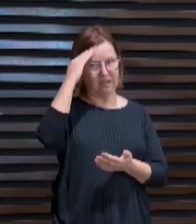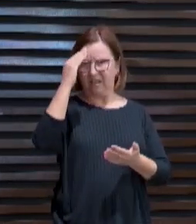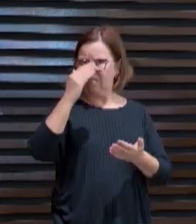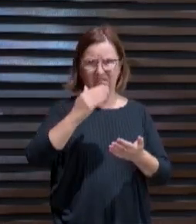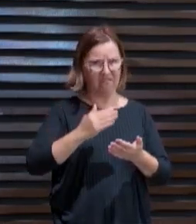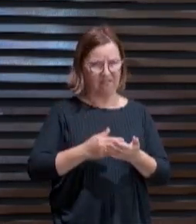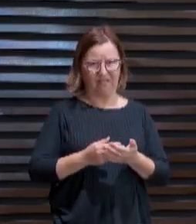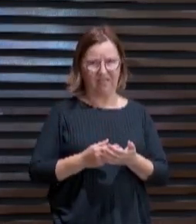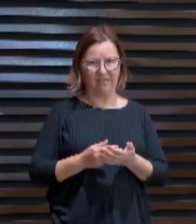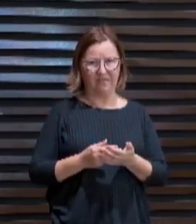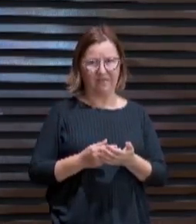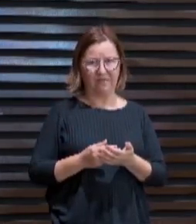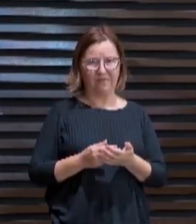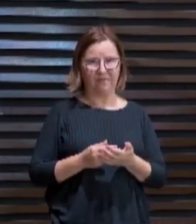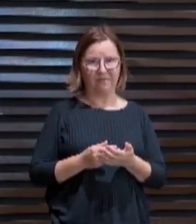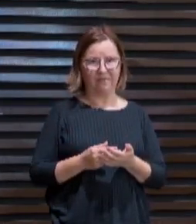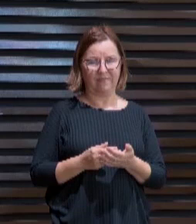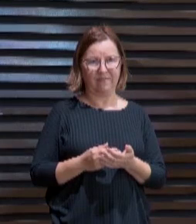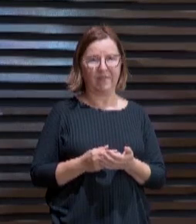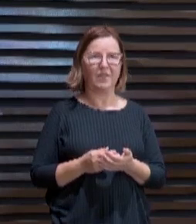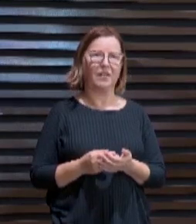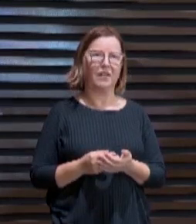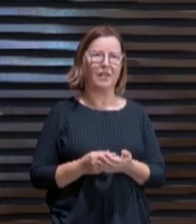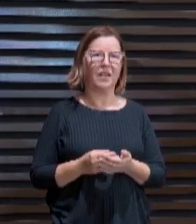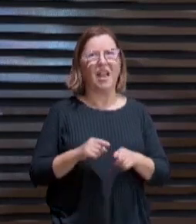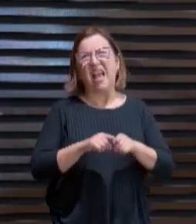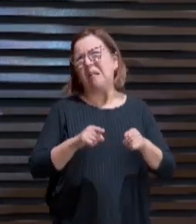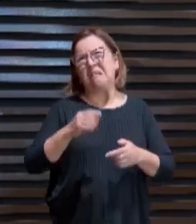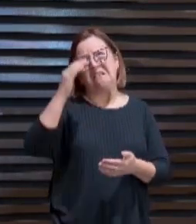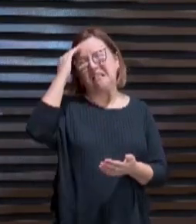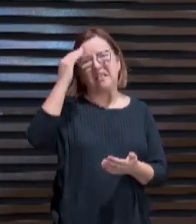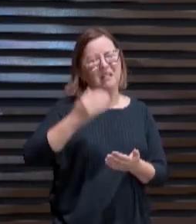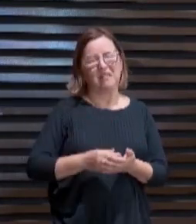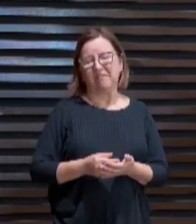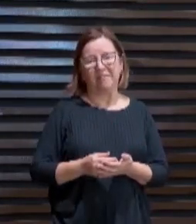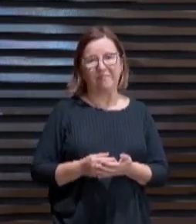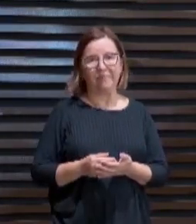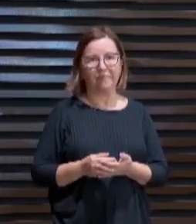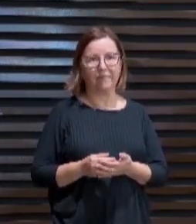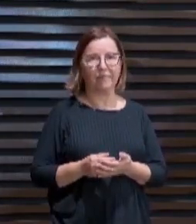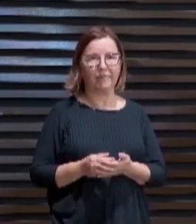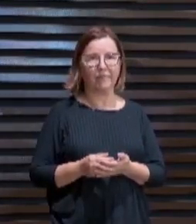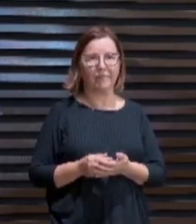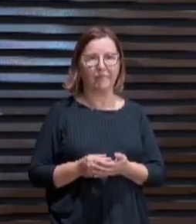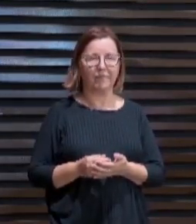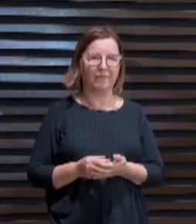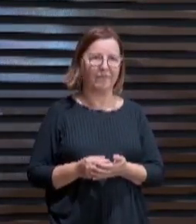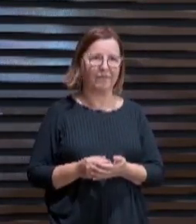nisso, não impedirá que esse dia chegue. Ah, mas eu não acredito nisso. Ok, você não acredita, mas não impedirá que isso